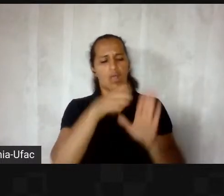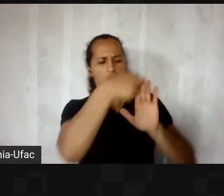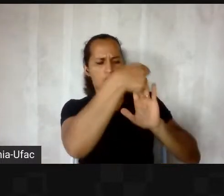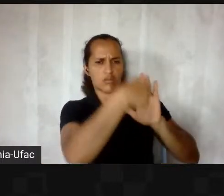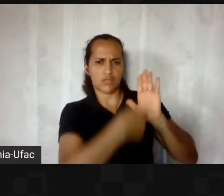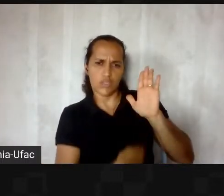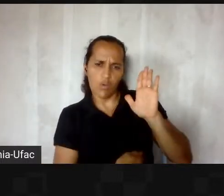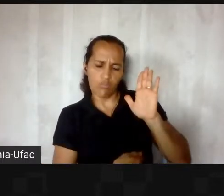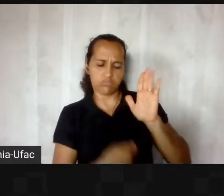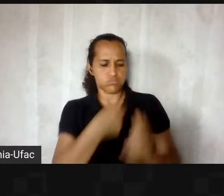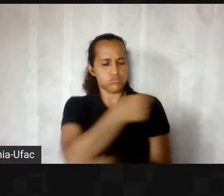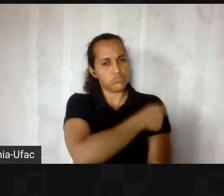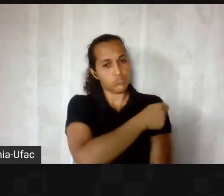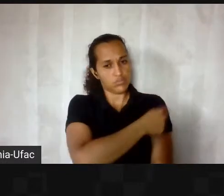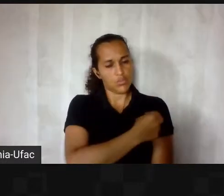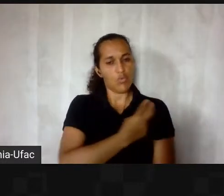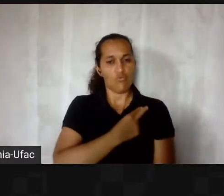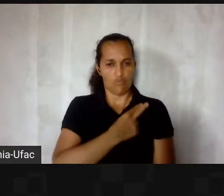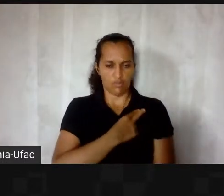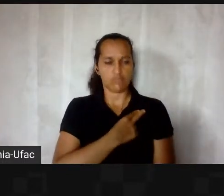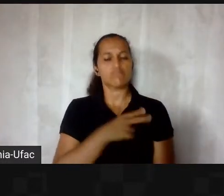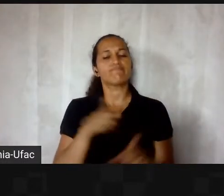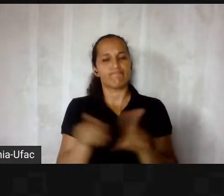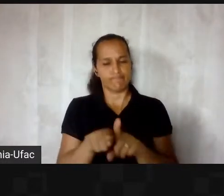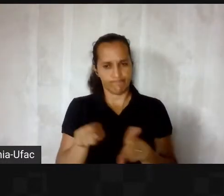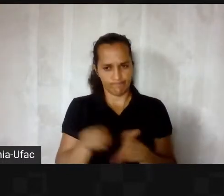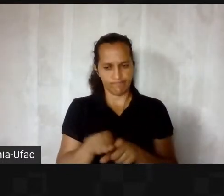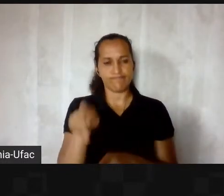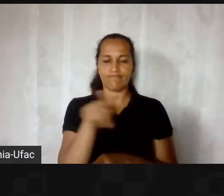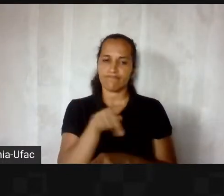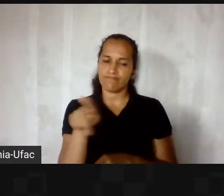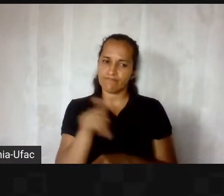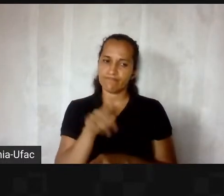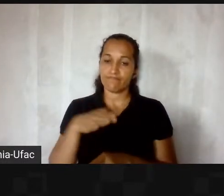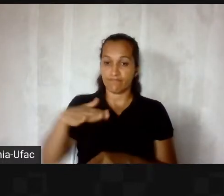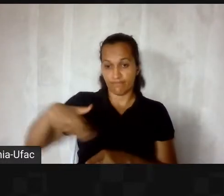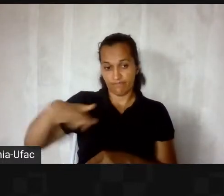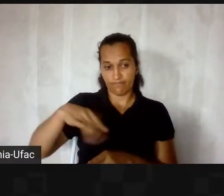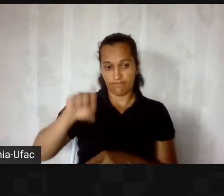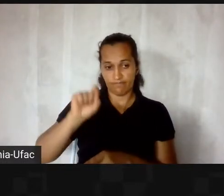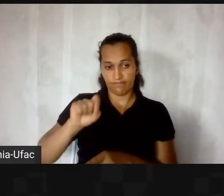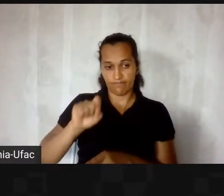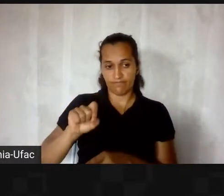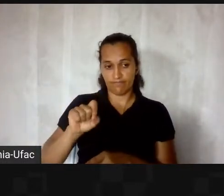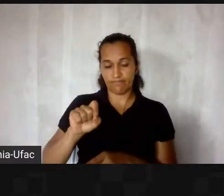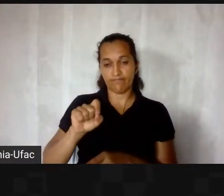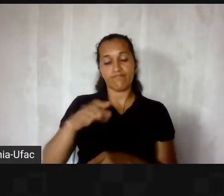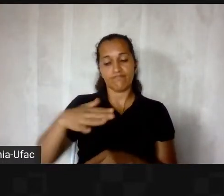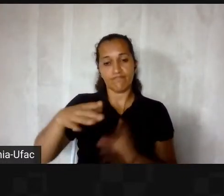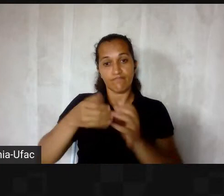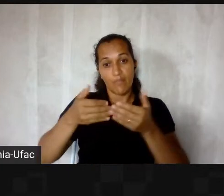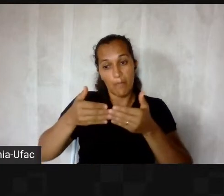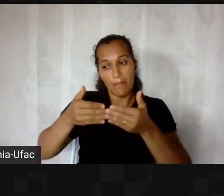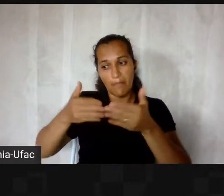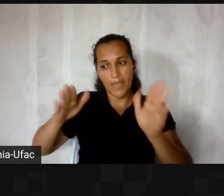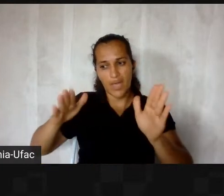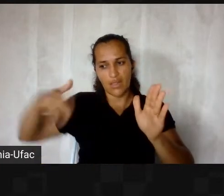alunos da UFAC e professores do sistema de ensino e também aberto para comunidade.